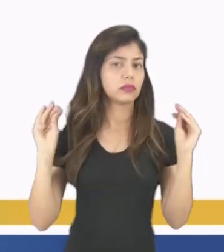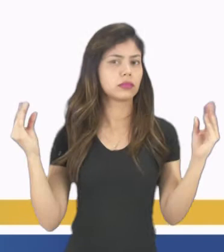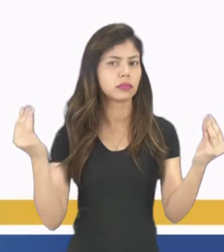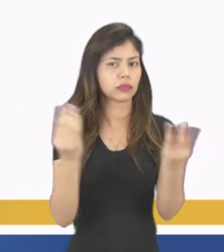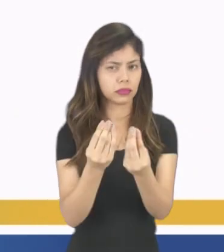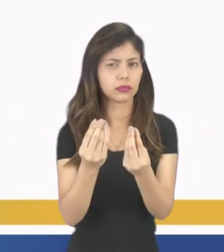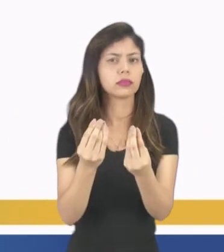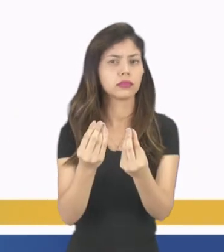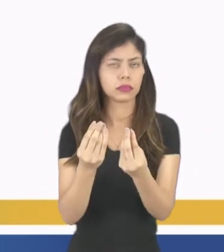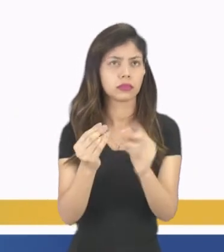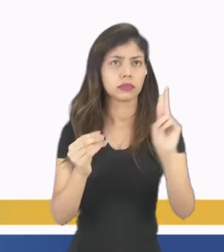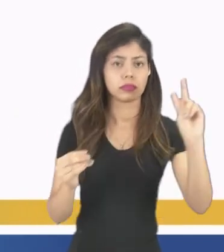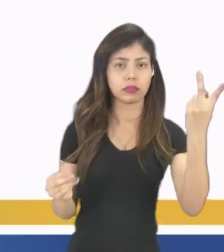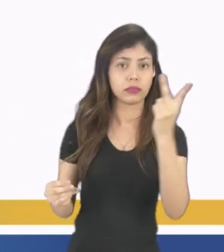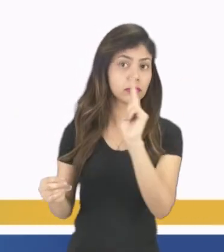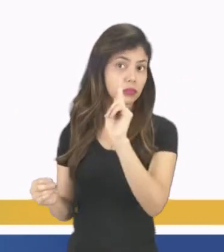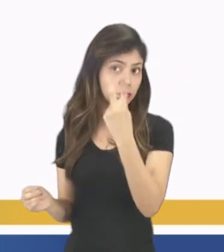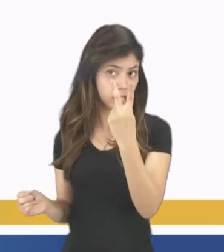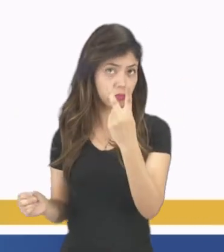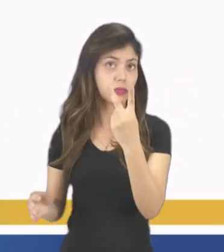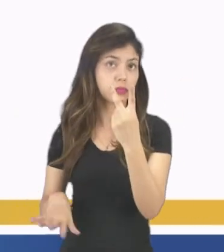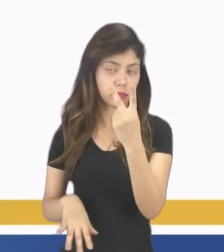está numa orientação